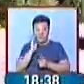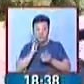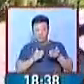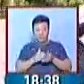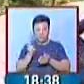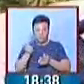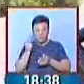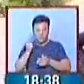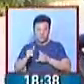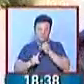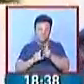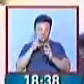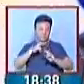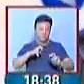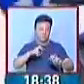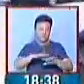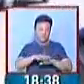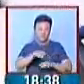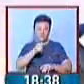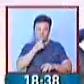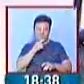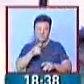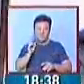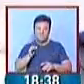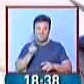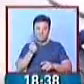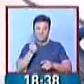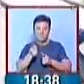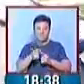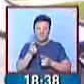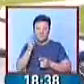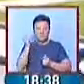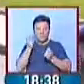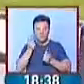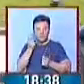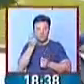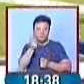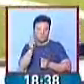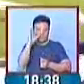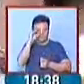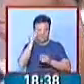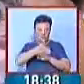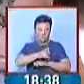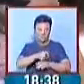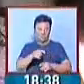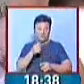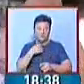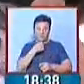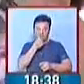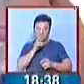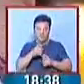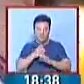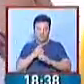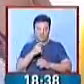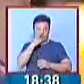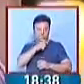a seguir vai a pesquisar na rede sempre o que quiser. Sempre uma publicidade pouco intrusiva. E, infelizmente, o andar de autocarro ainda não é algo